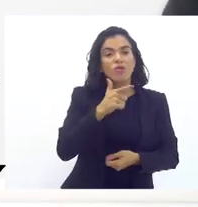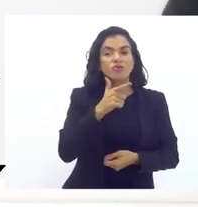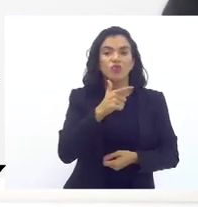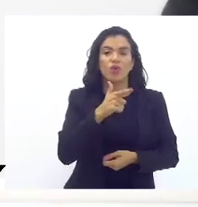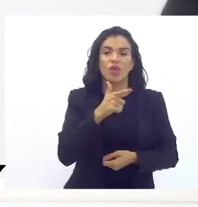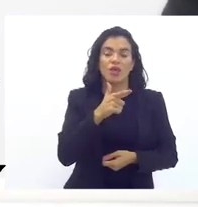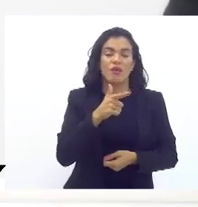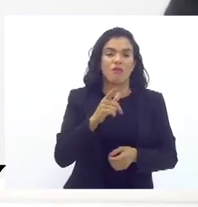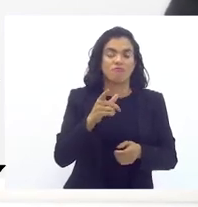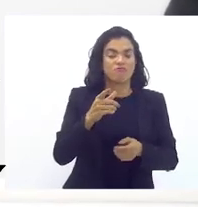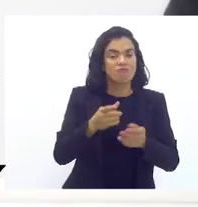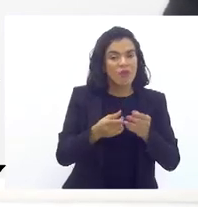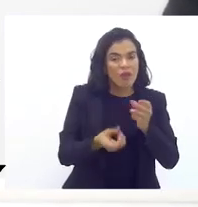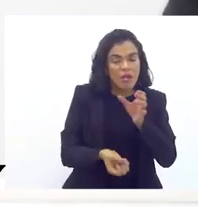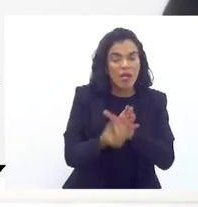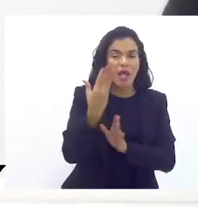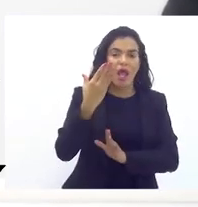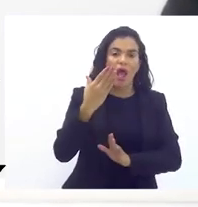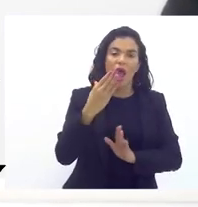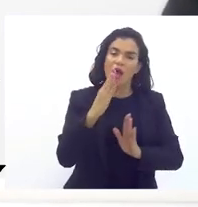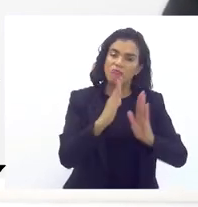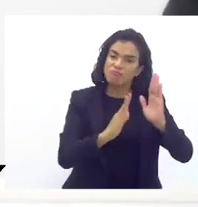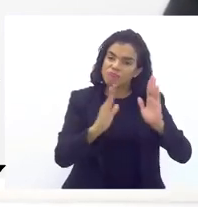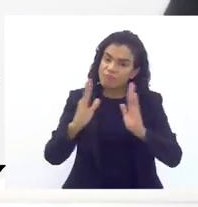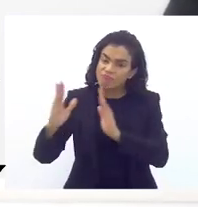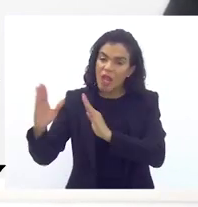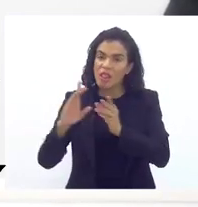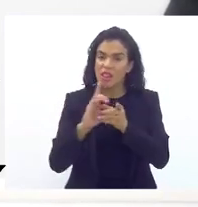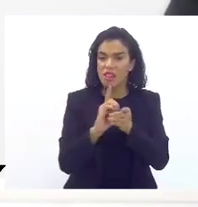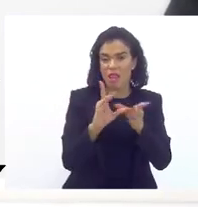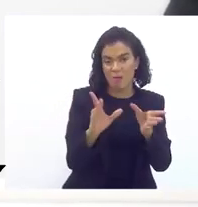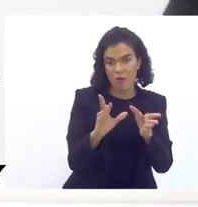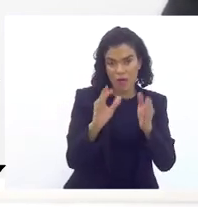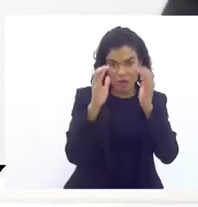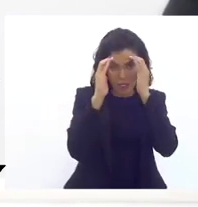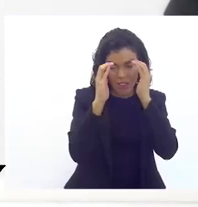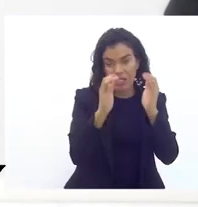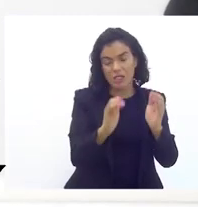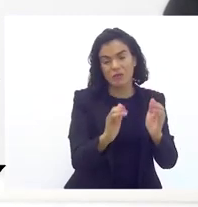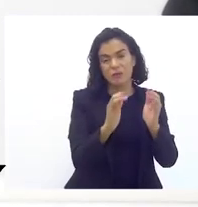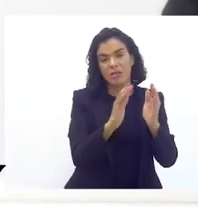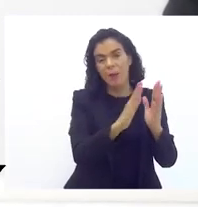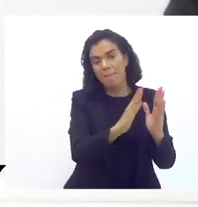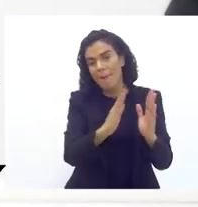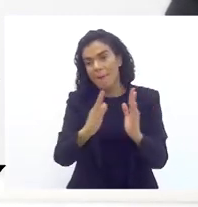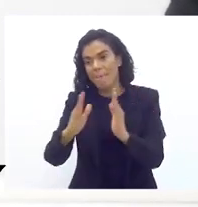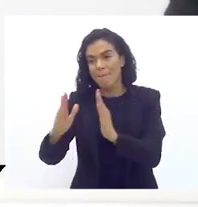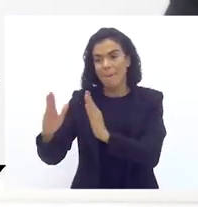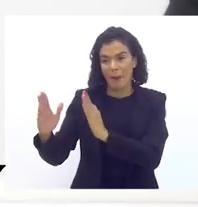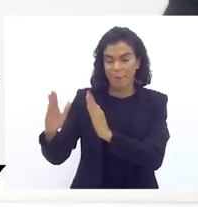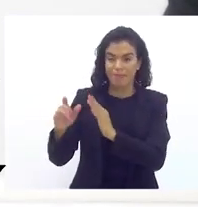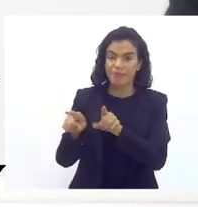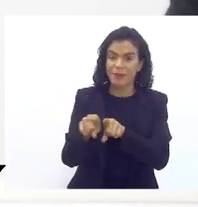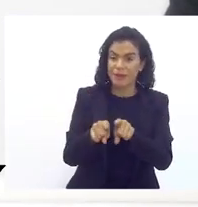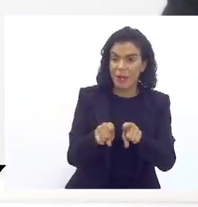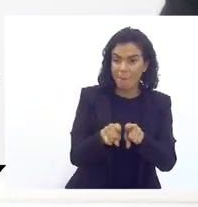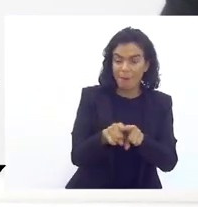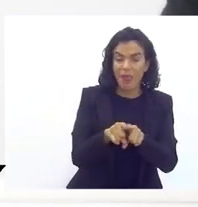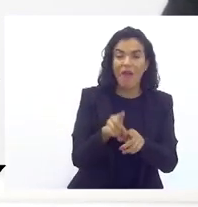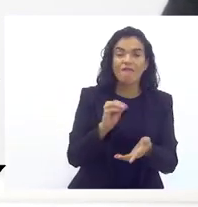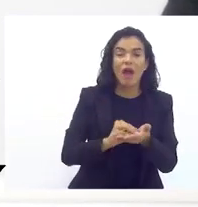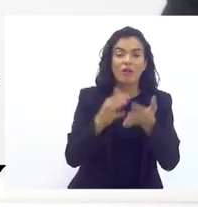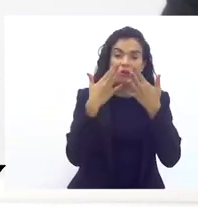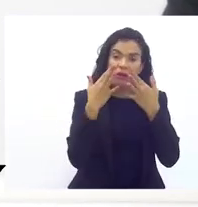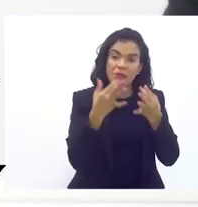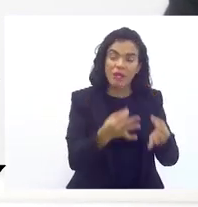de forma democrática e basicamente de respeitar o devido processo legal e sobretudo é desatenção